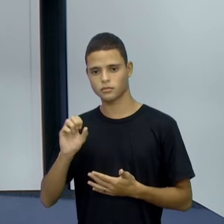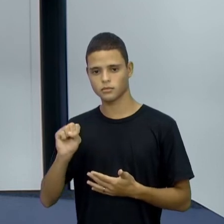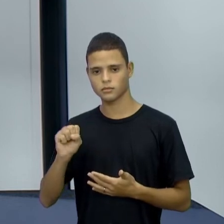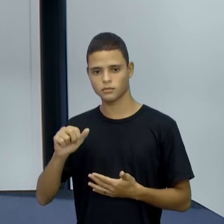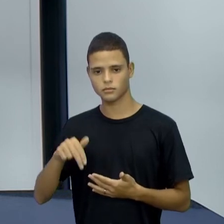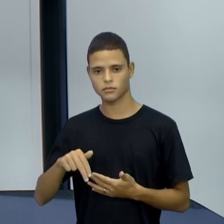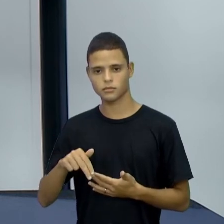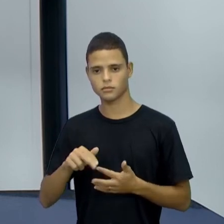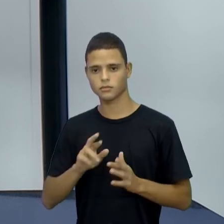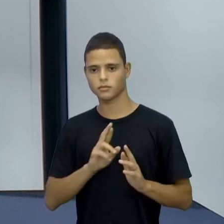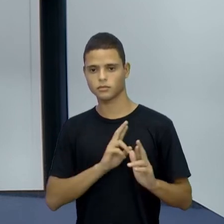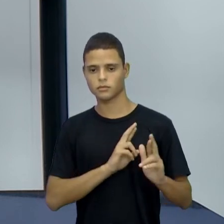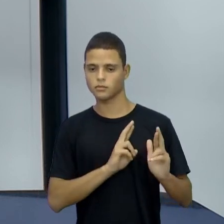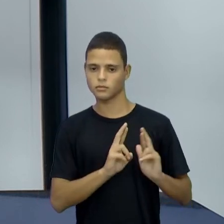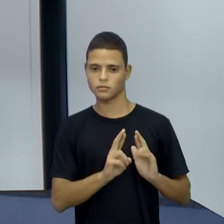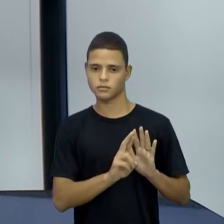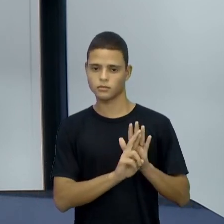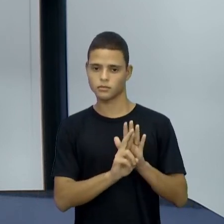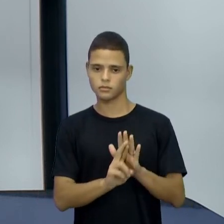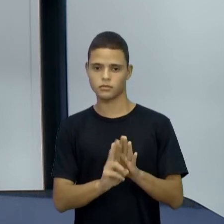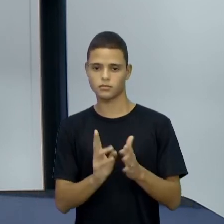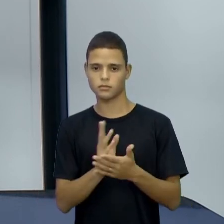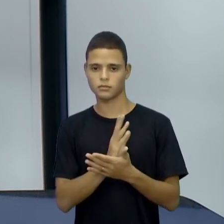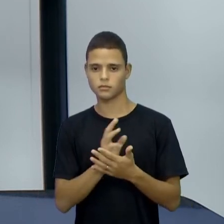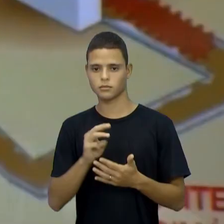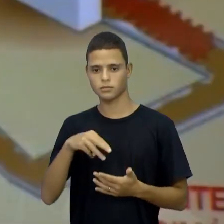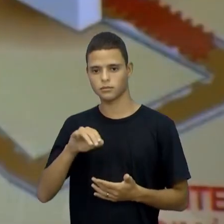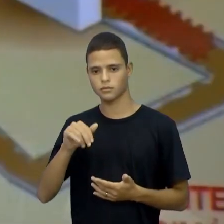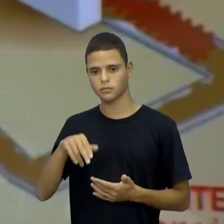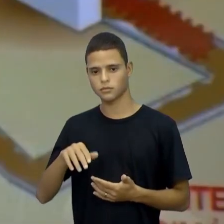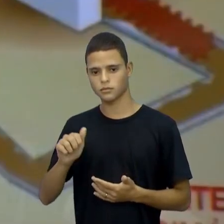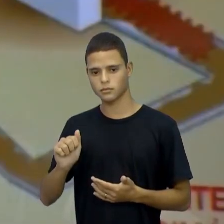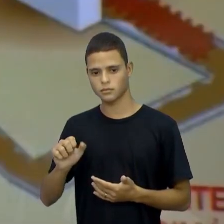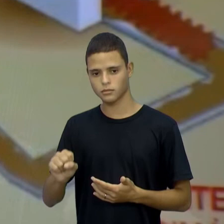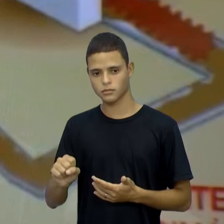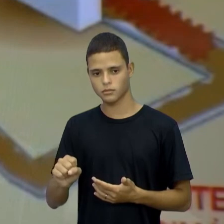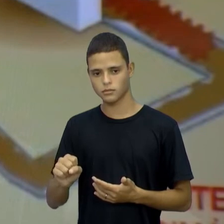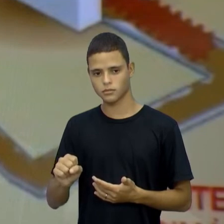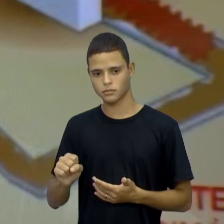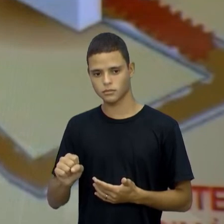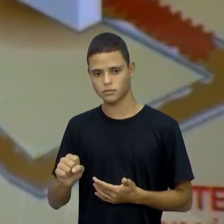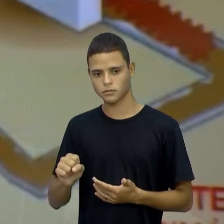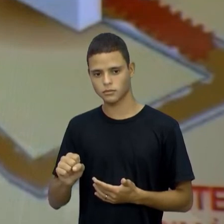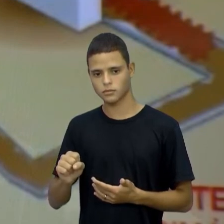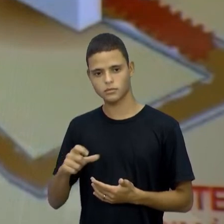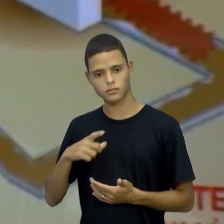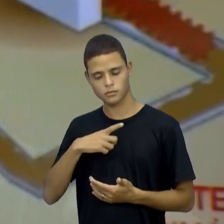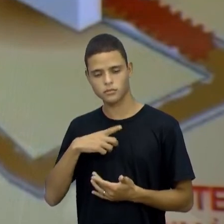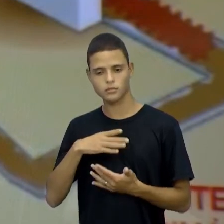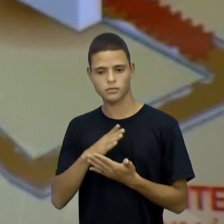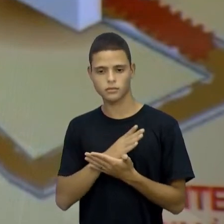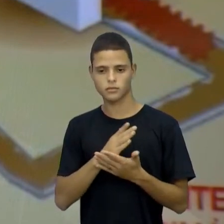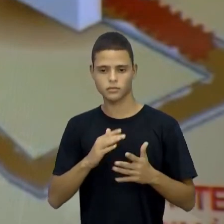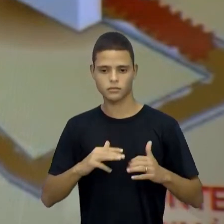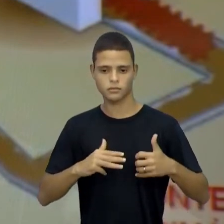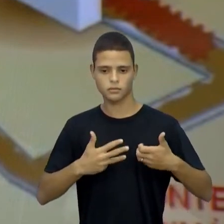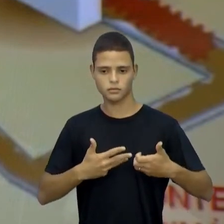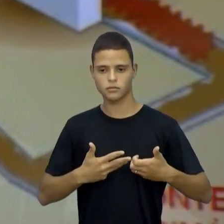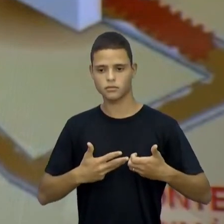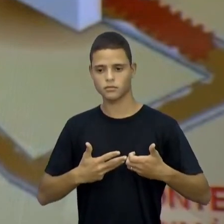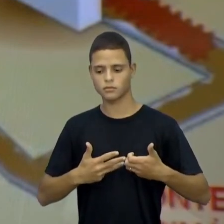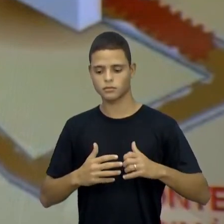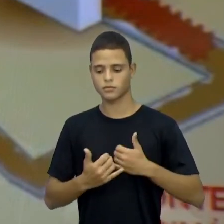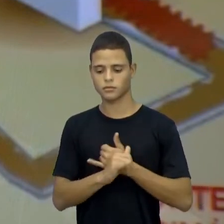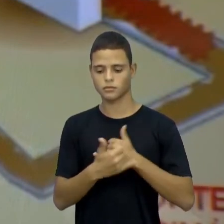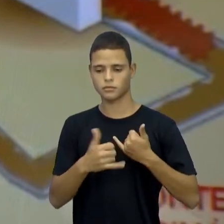daqui representa os ímãs que ficam girando aí dentro. O ímã balançando aqui dentro faz os elétrons aqui dessas